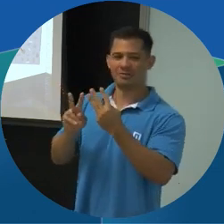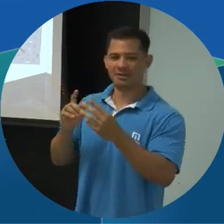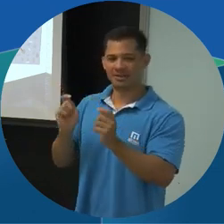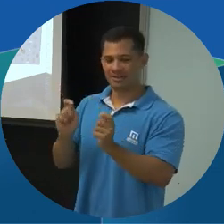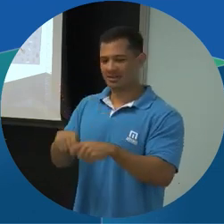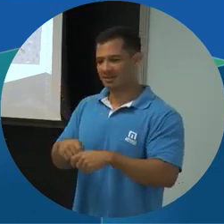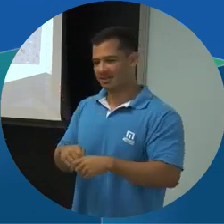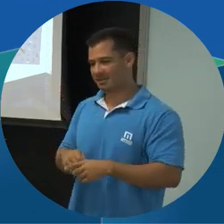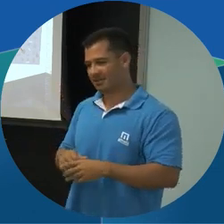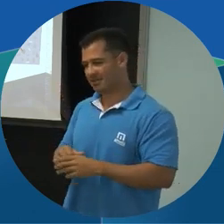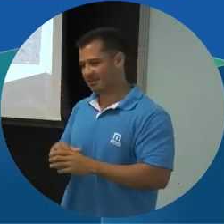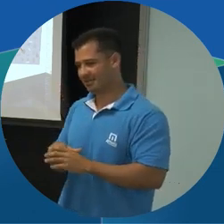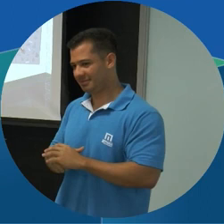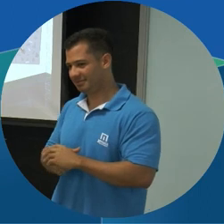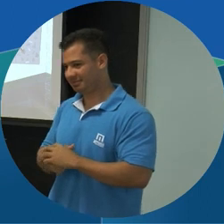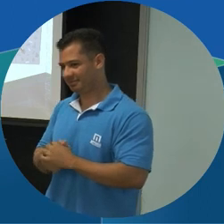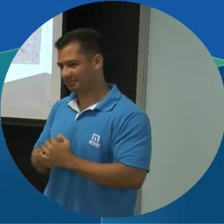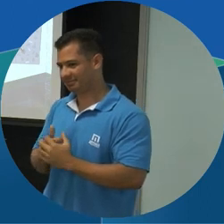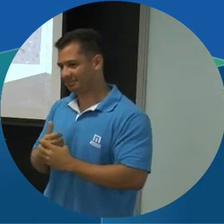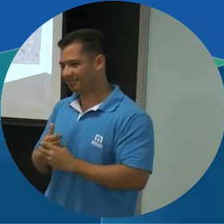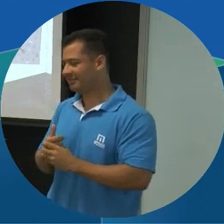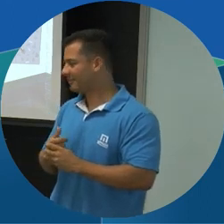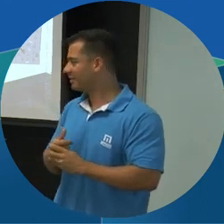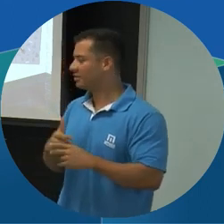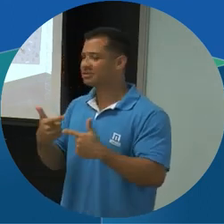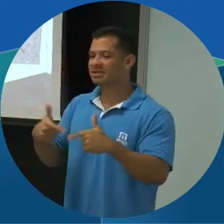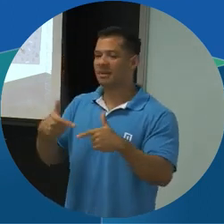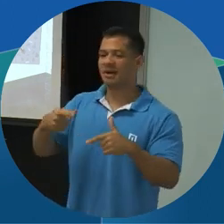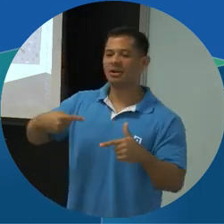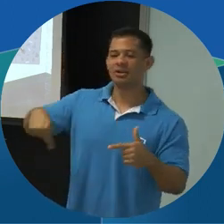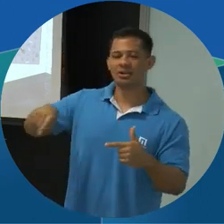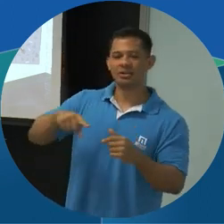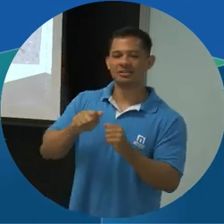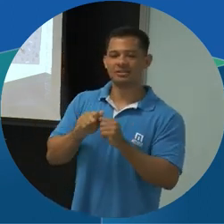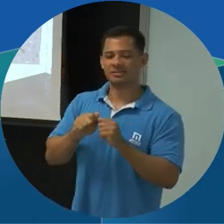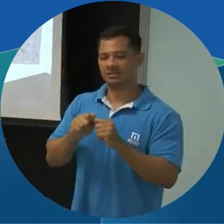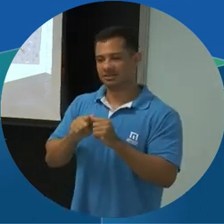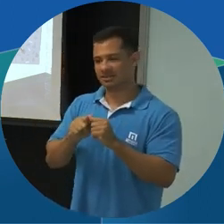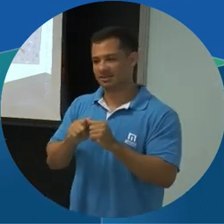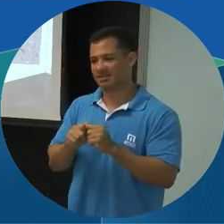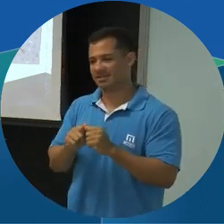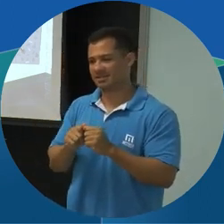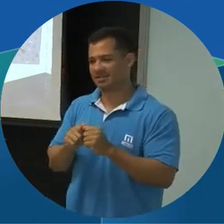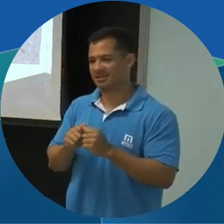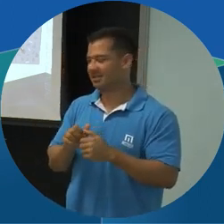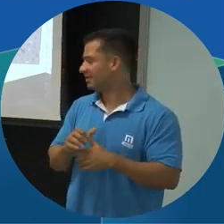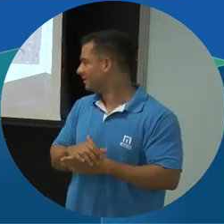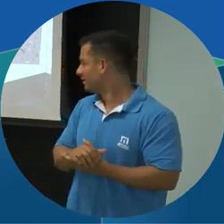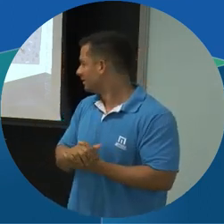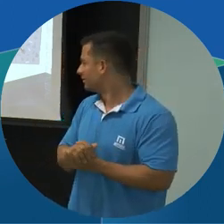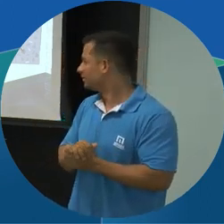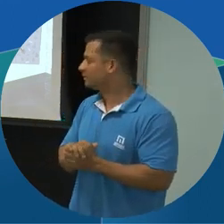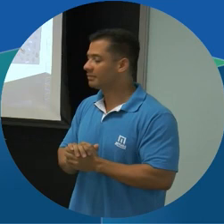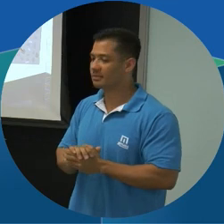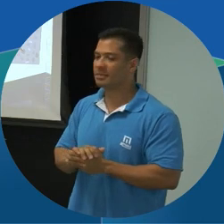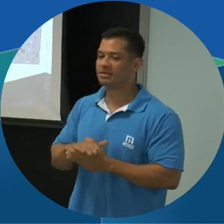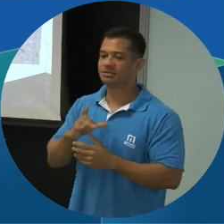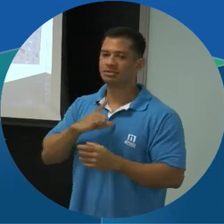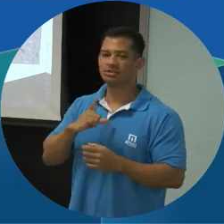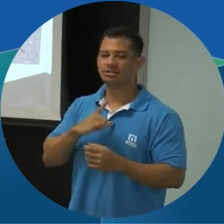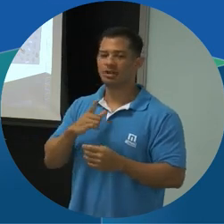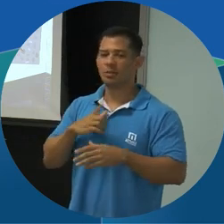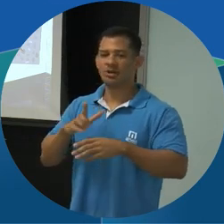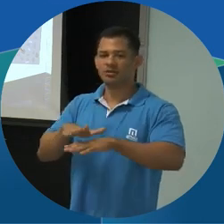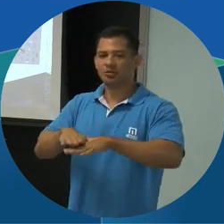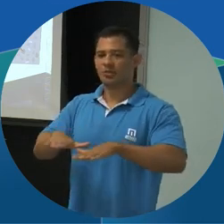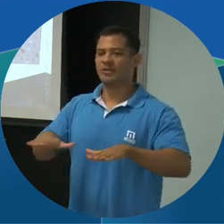Tá? Para o trabalho que nós realizamos lá em Xique-Xique, a gente estava com uma